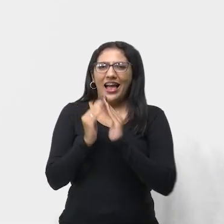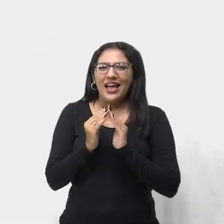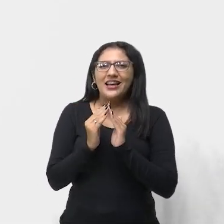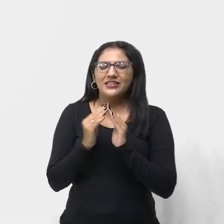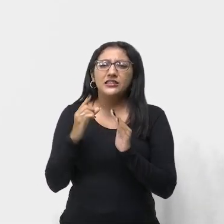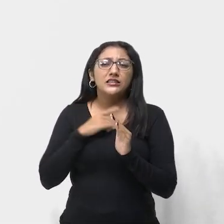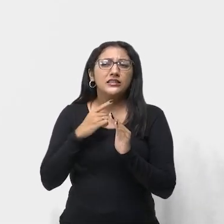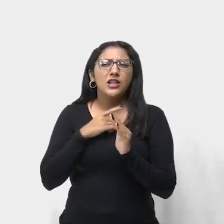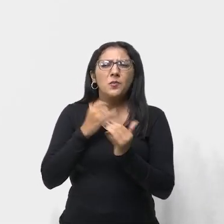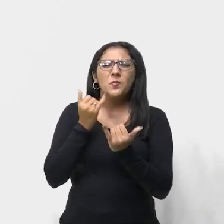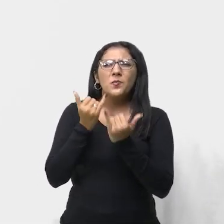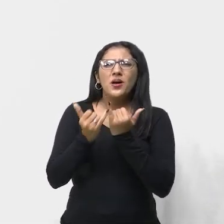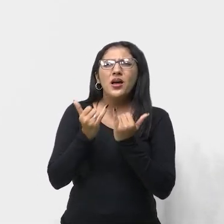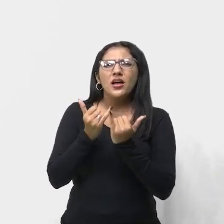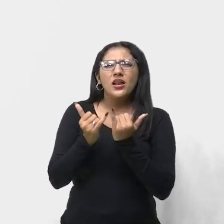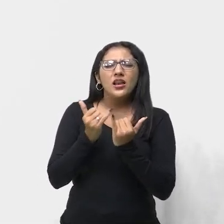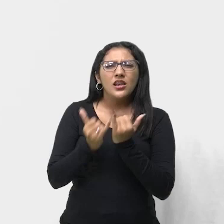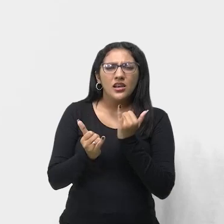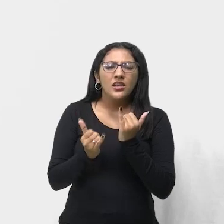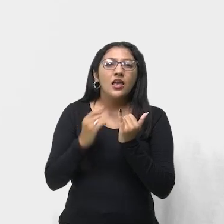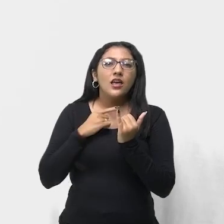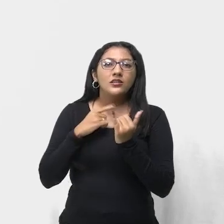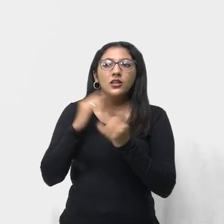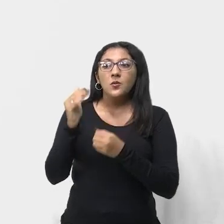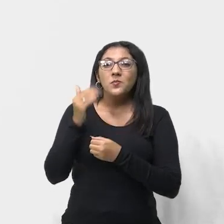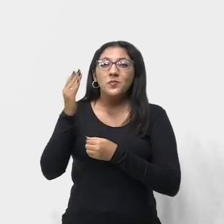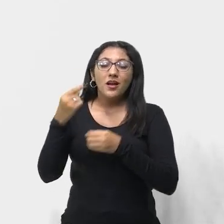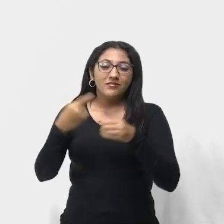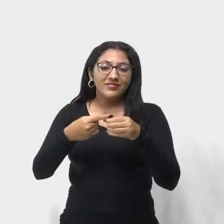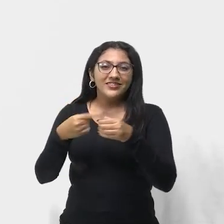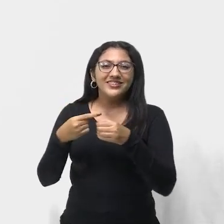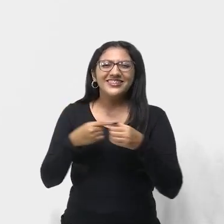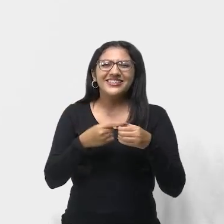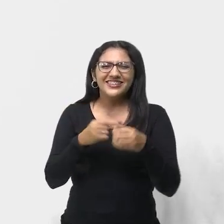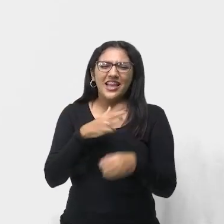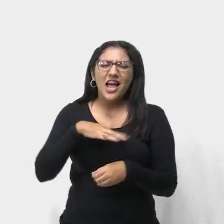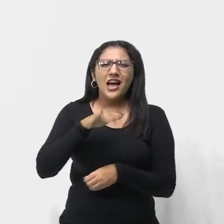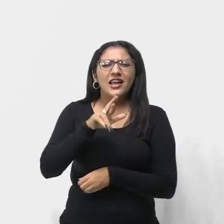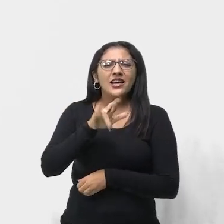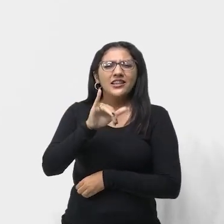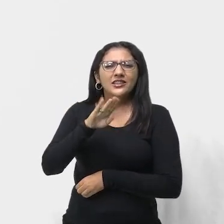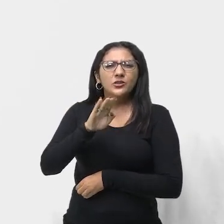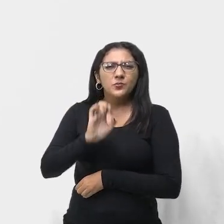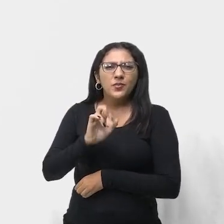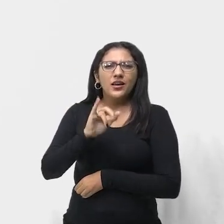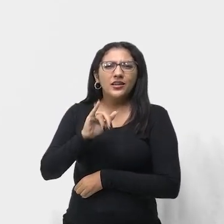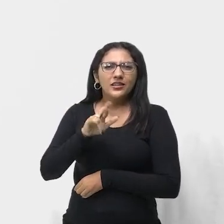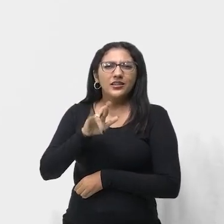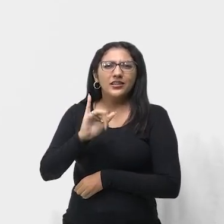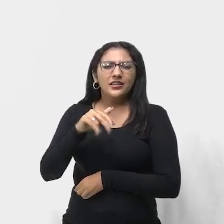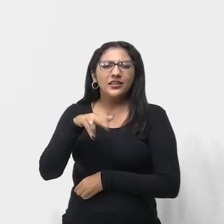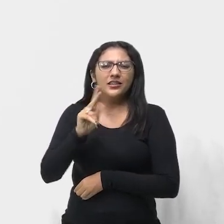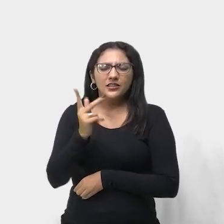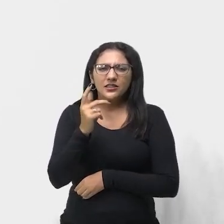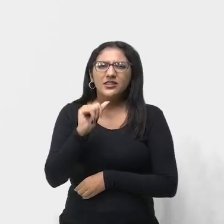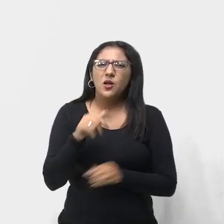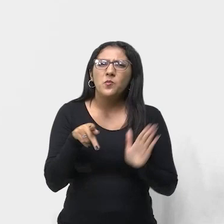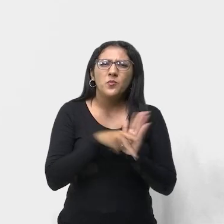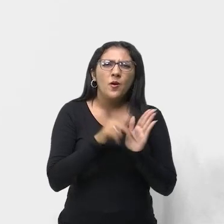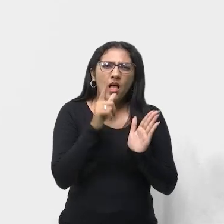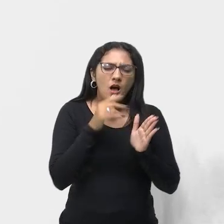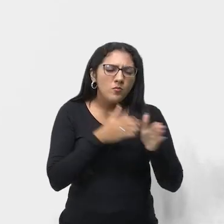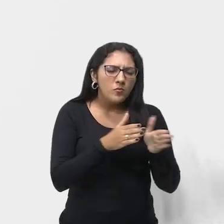se aproxima das casas que nós temos no interior do Amazonas, as ribeirinhas, não é? Vemos aí a casa de